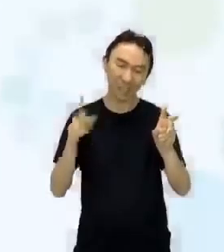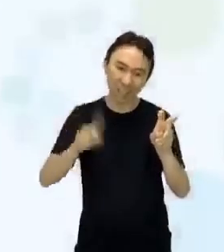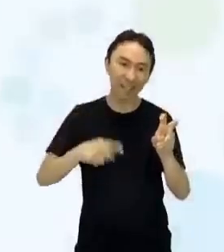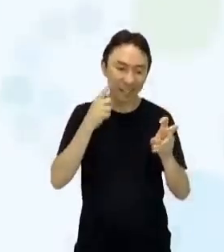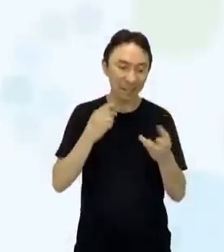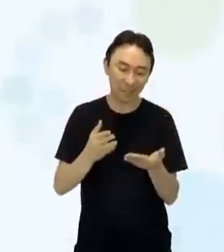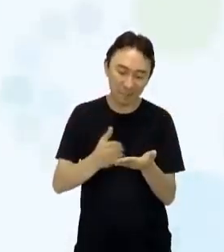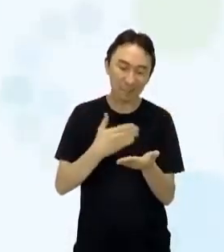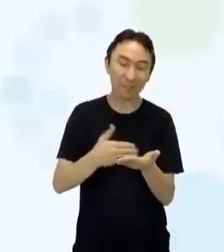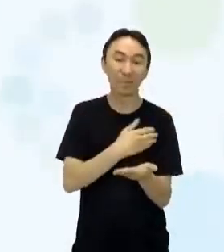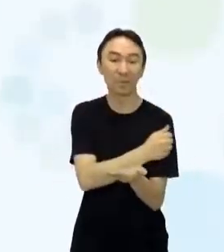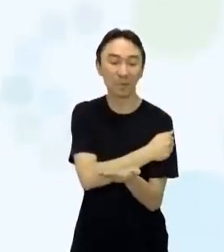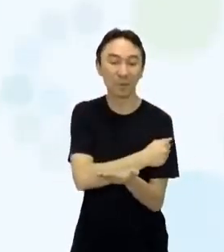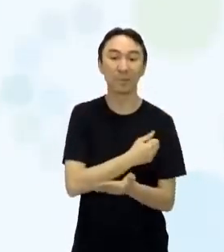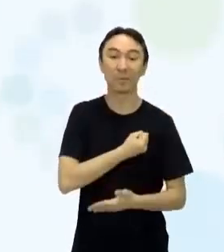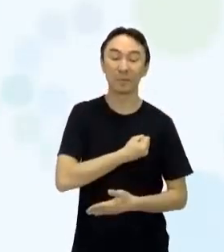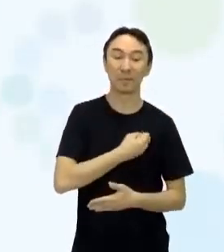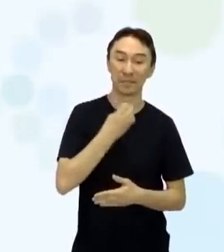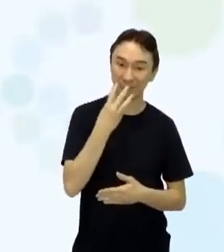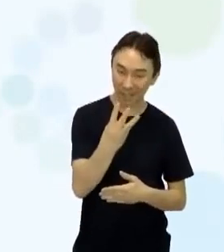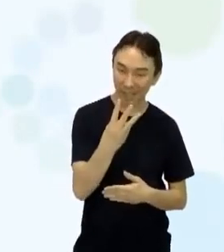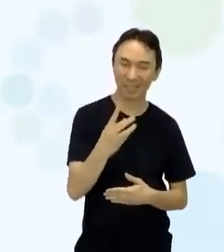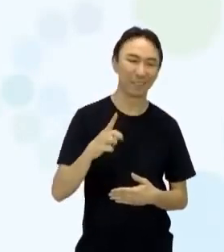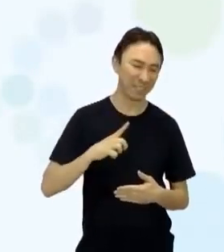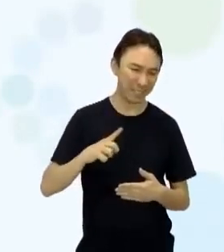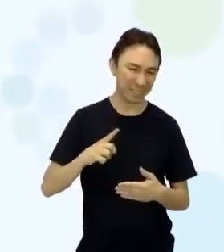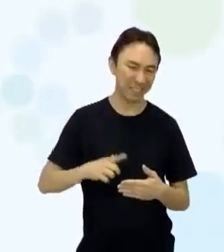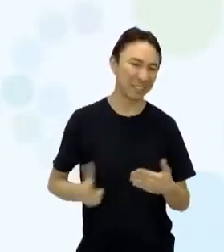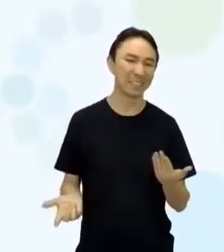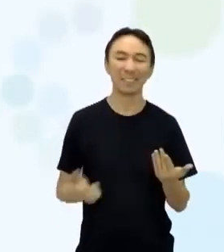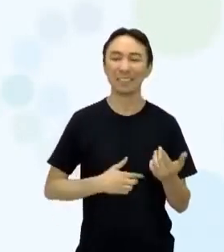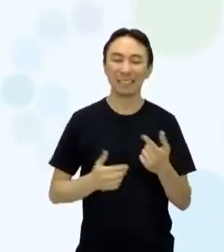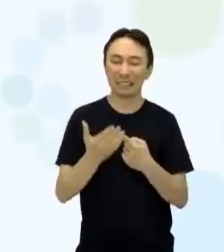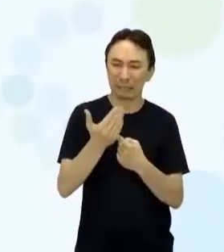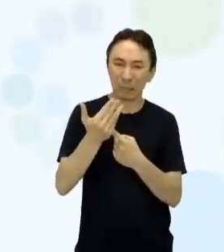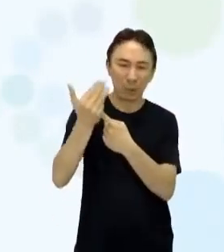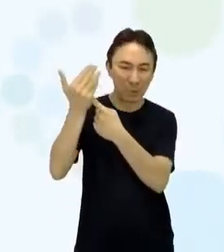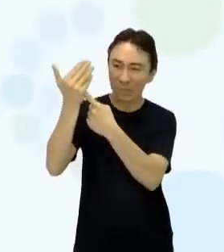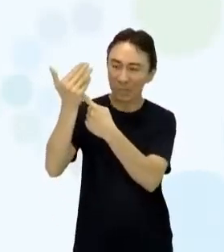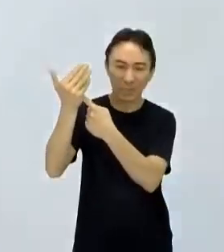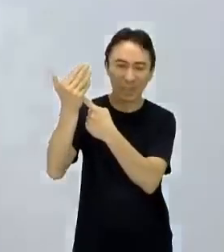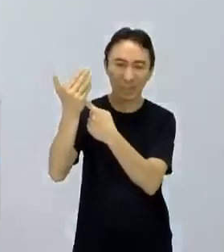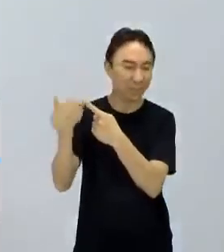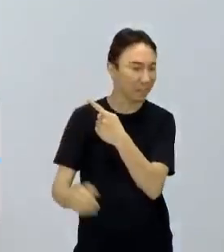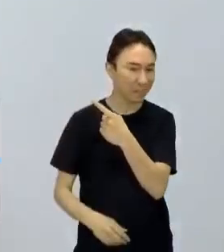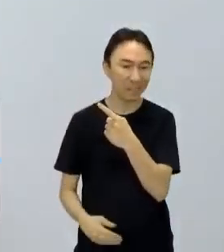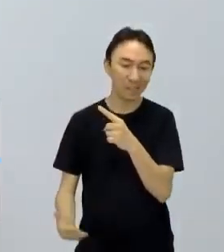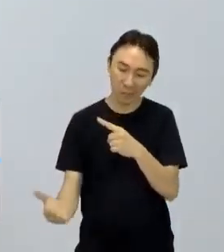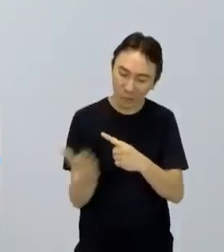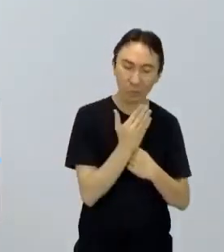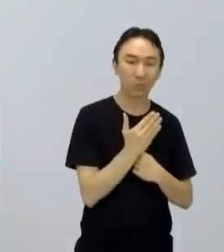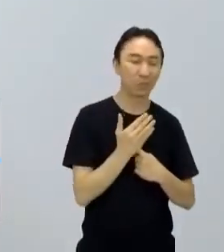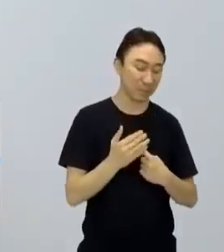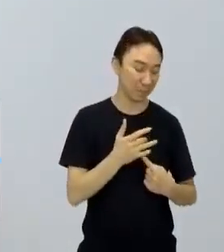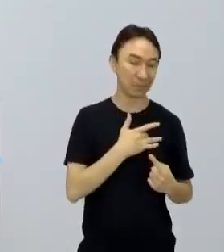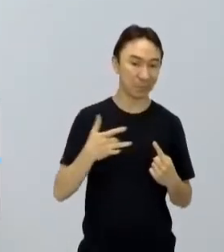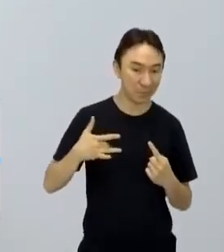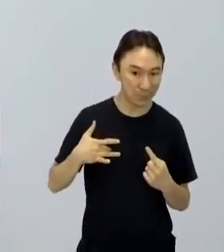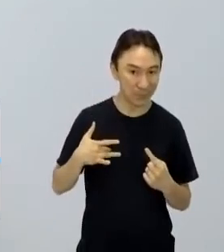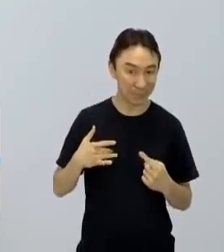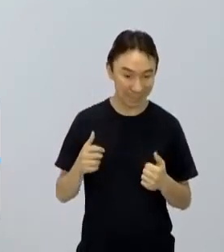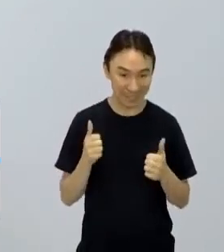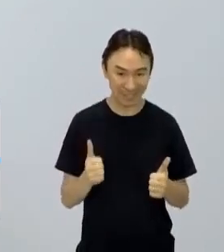falar sobre a história da tecnologia, voltada para a saúde, e a gente tem inclusive lá, acho que próximo da